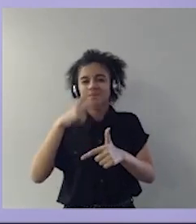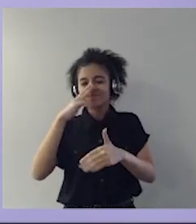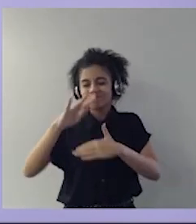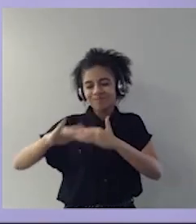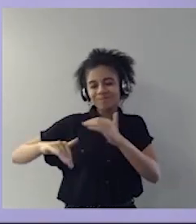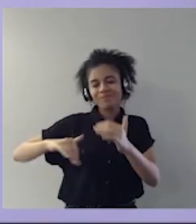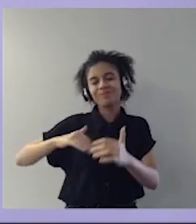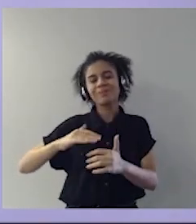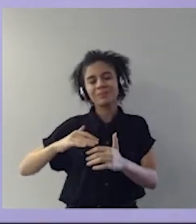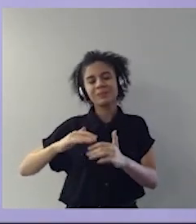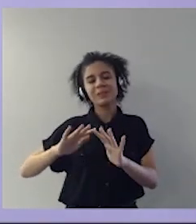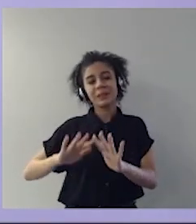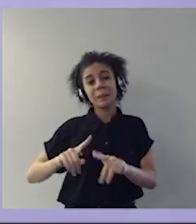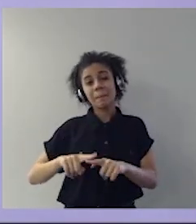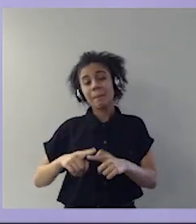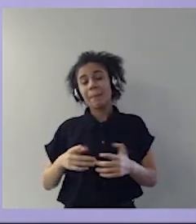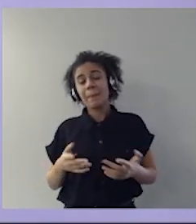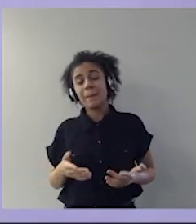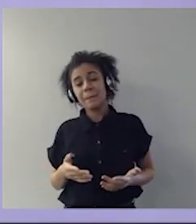que